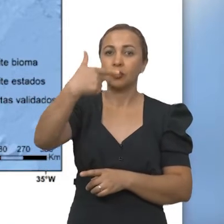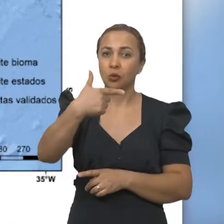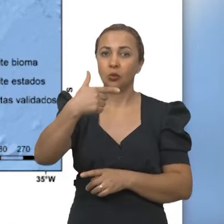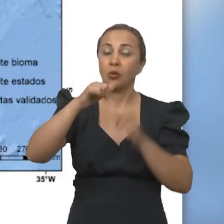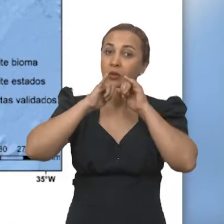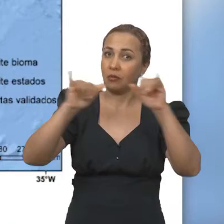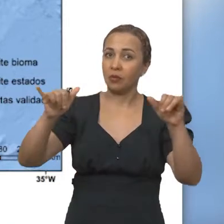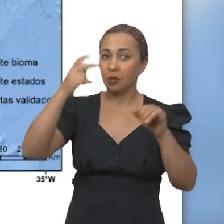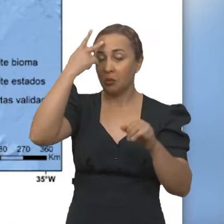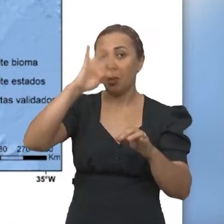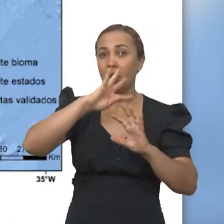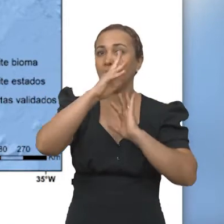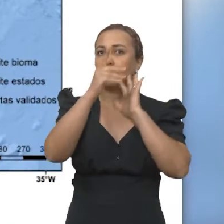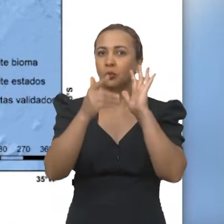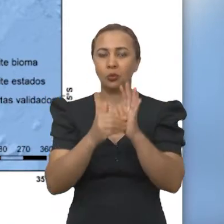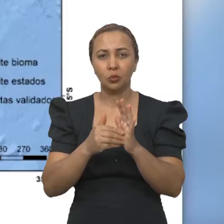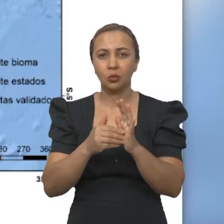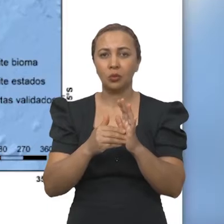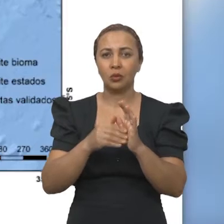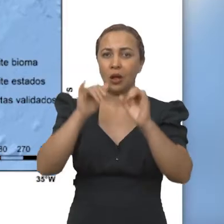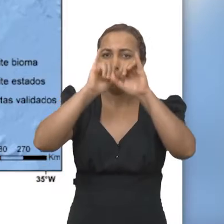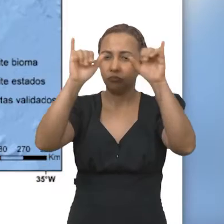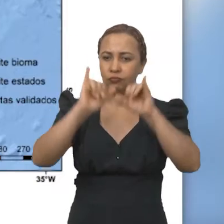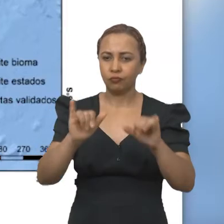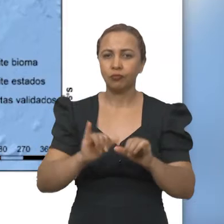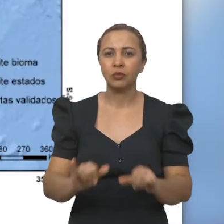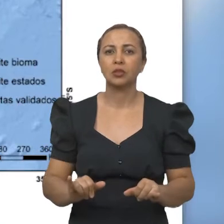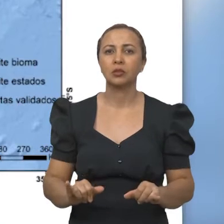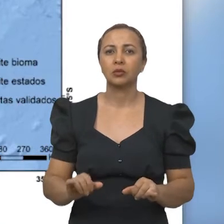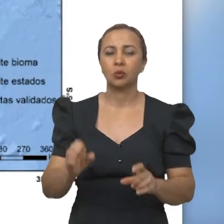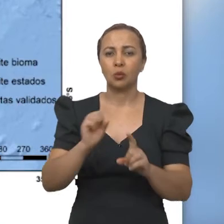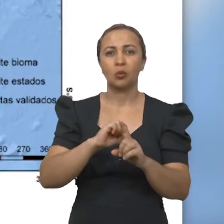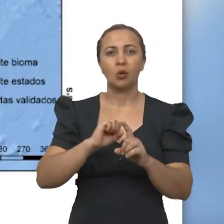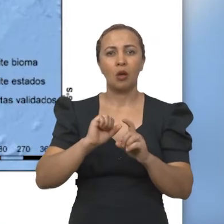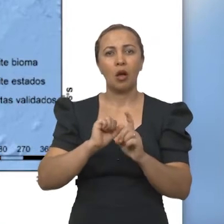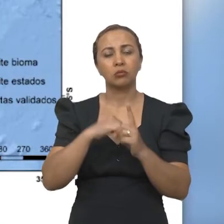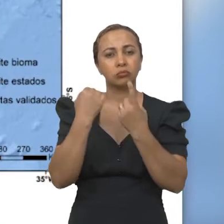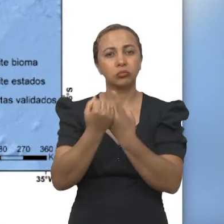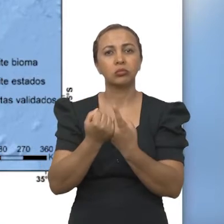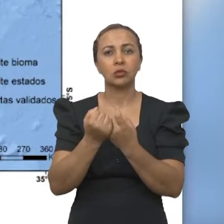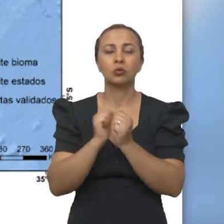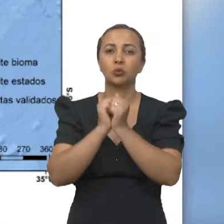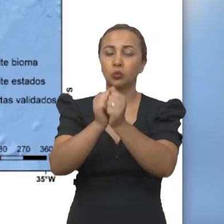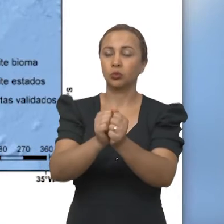alertas para toda a distribuição